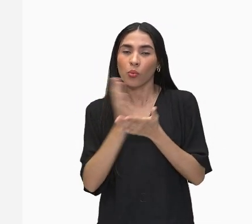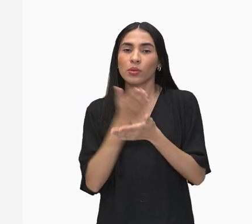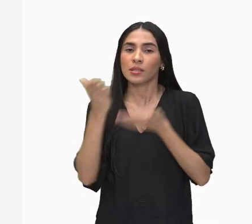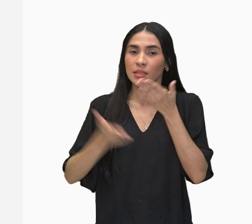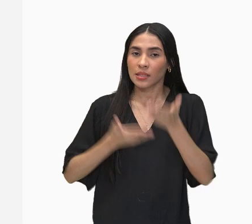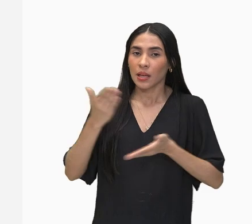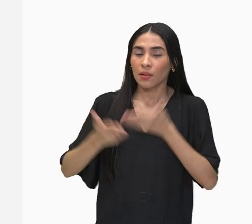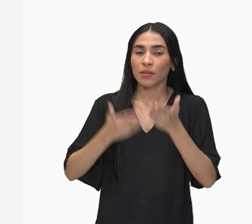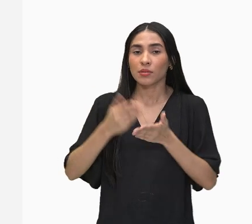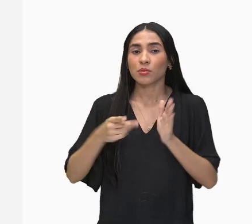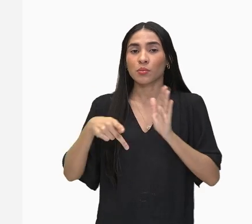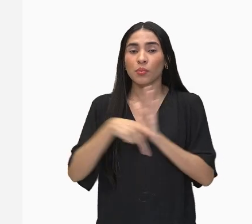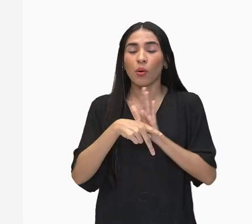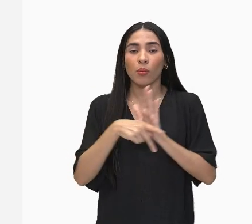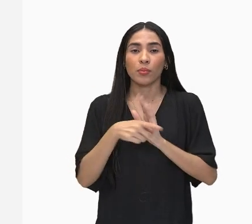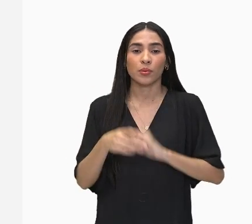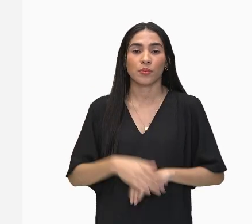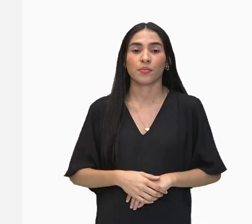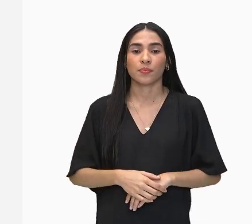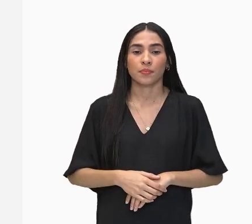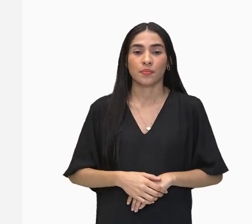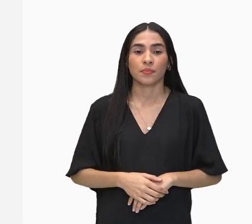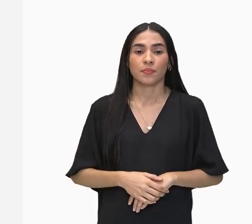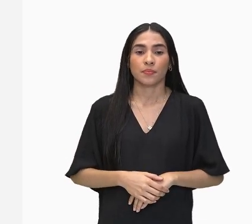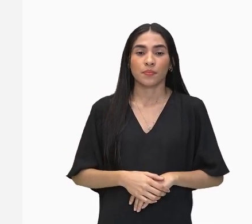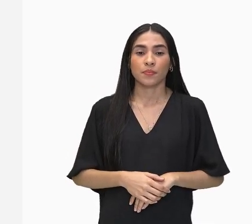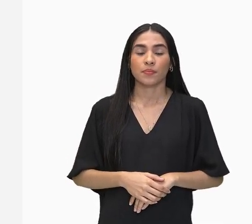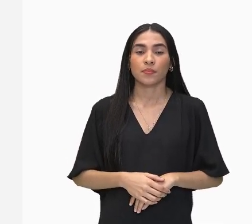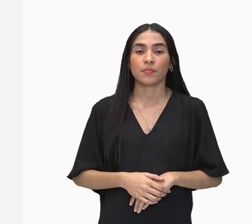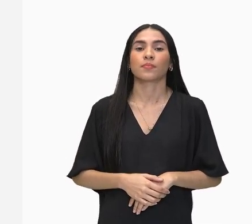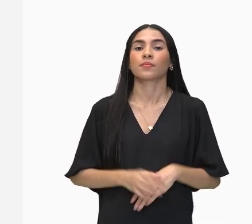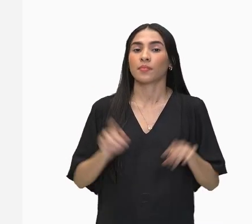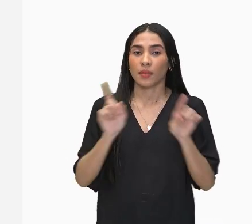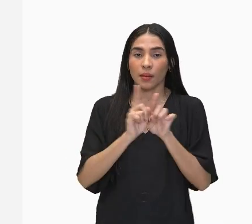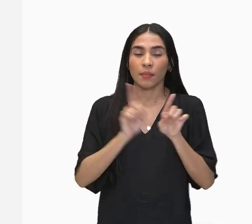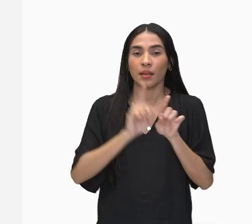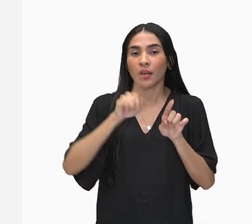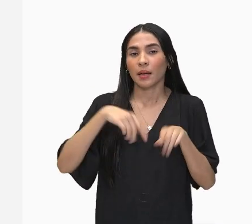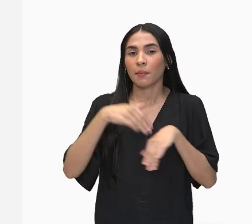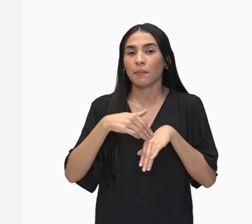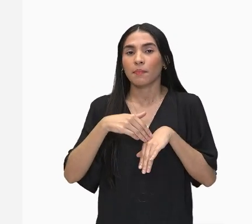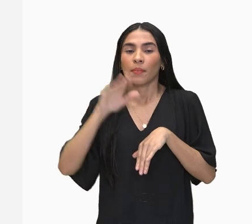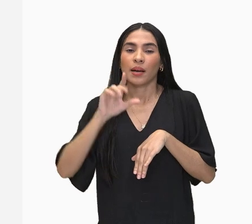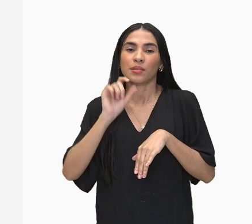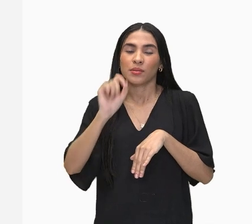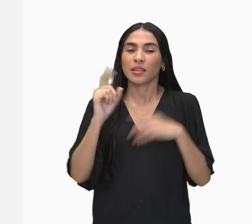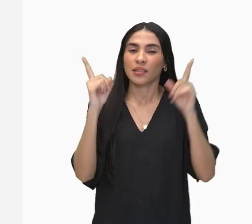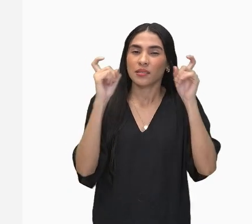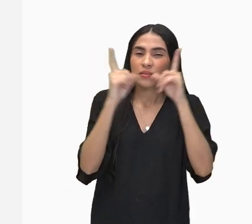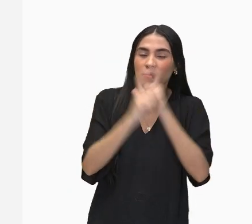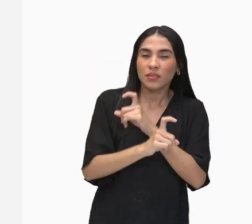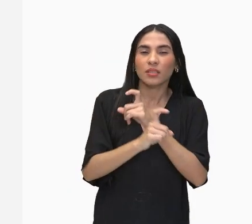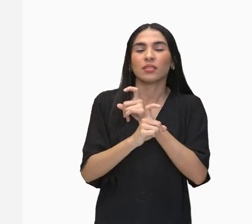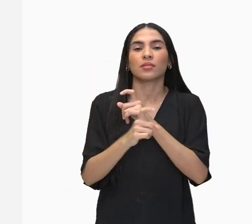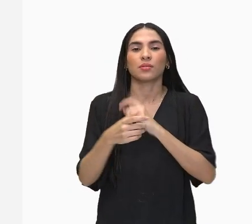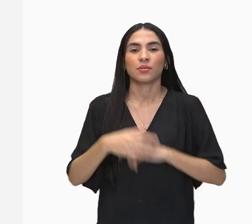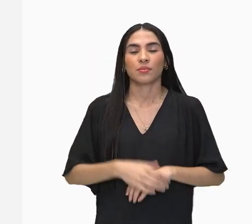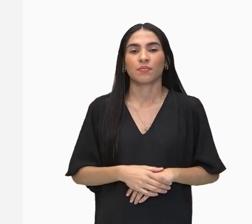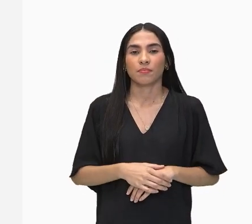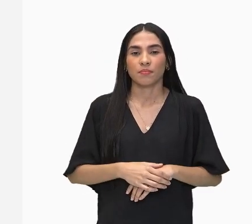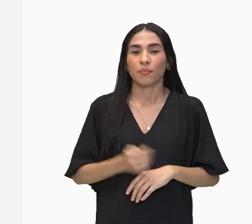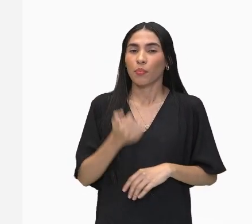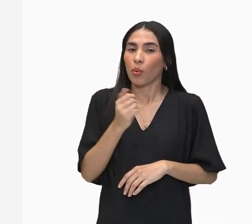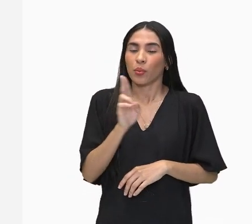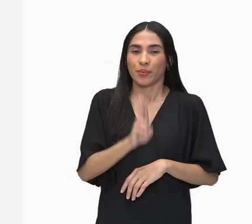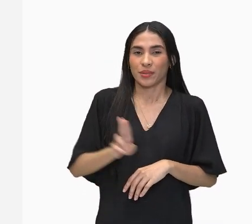a malha ferroviária para passageiros de longa distância, ela é ainda muito escassa, ela ainda é muito